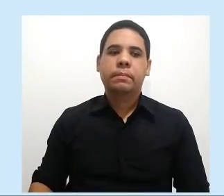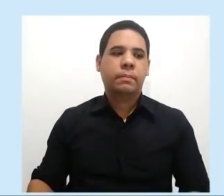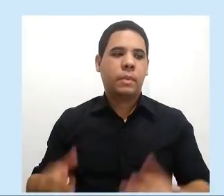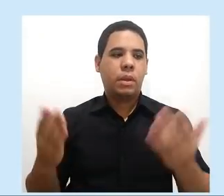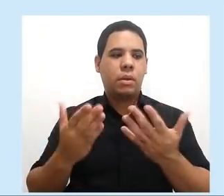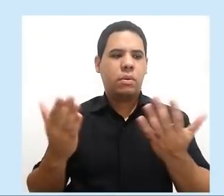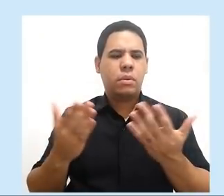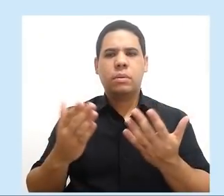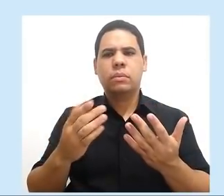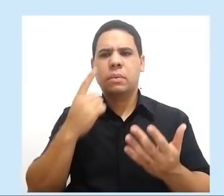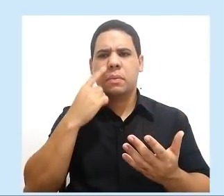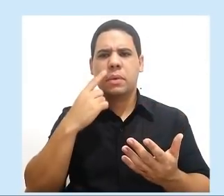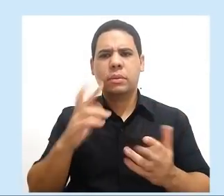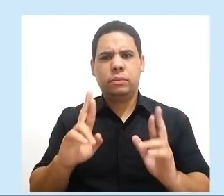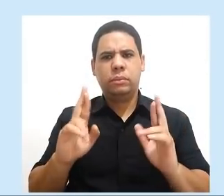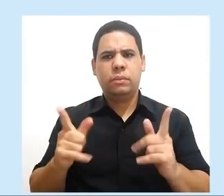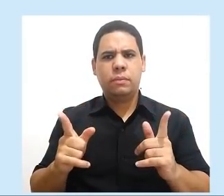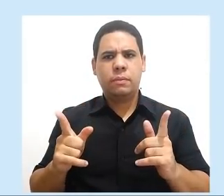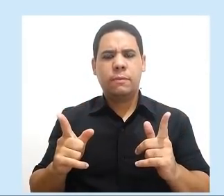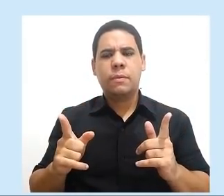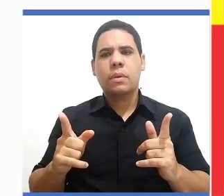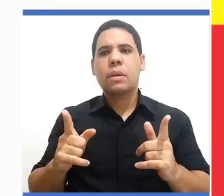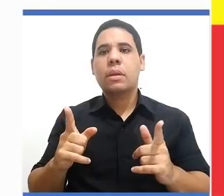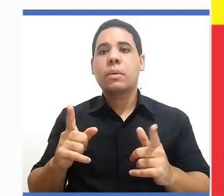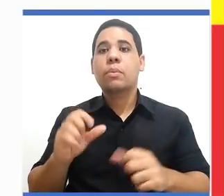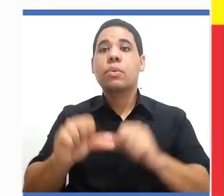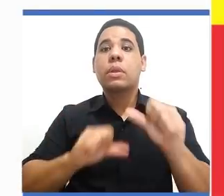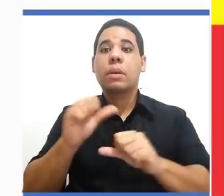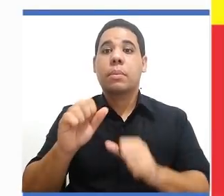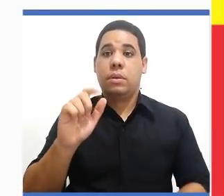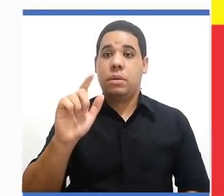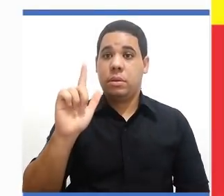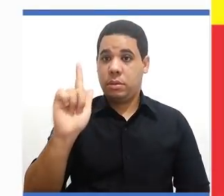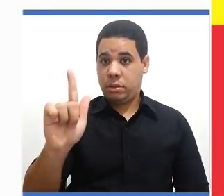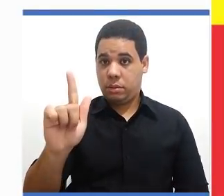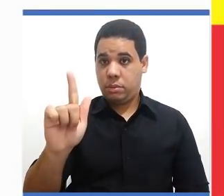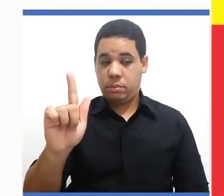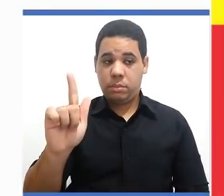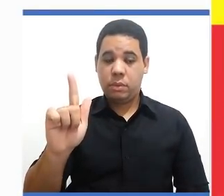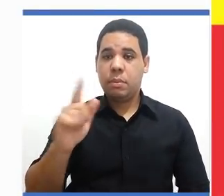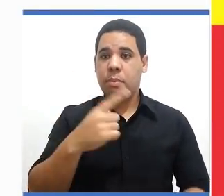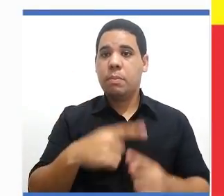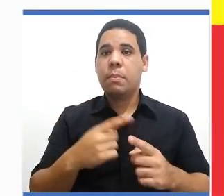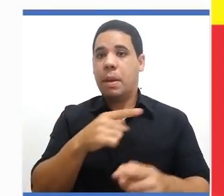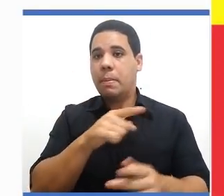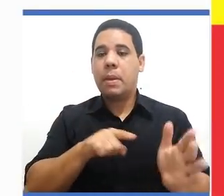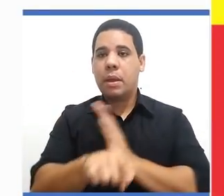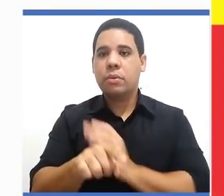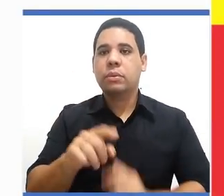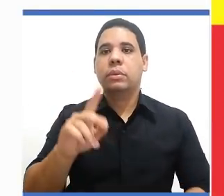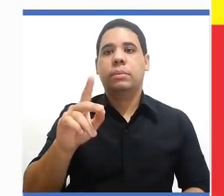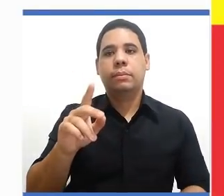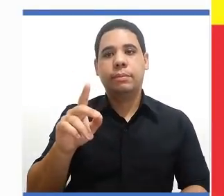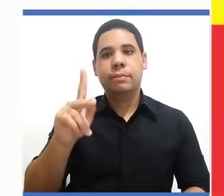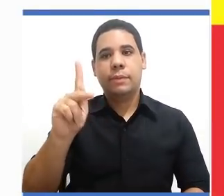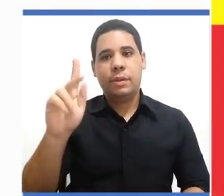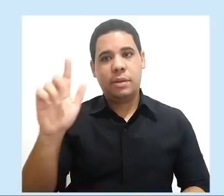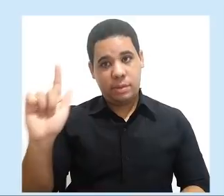5.760. Agora, vamos fazer mais um detalhe. Como seria essa resposta em grama? A questão pediu